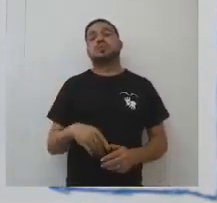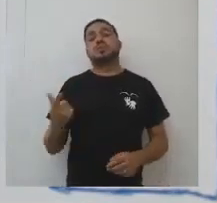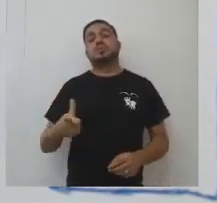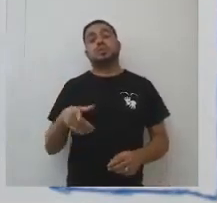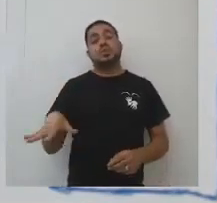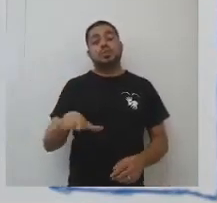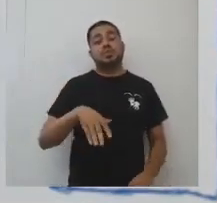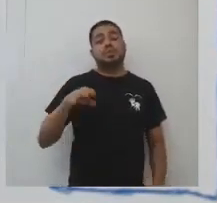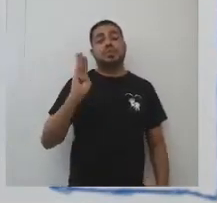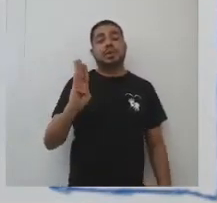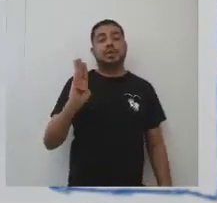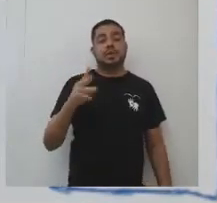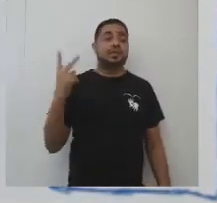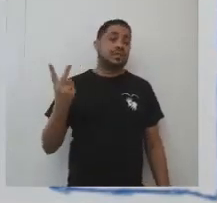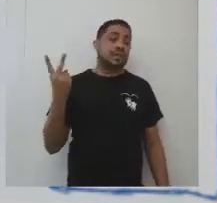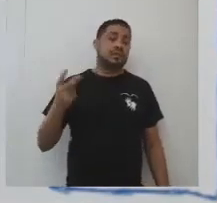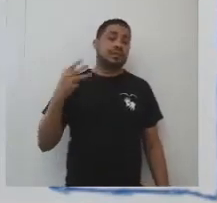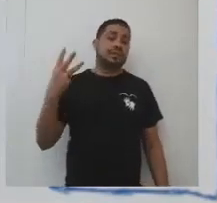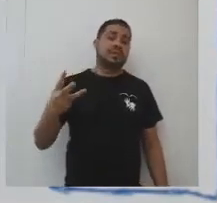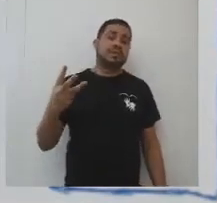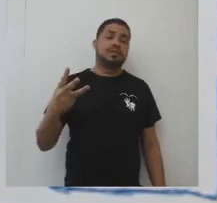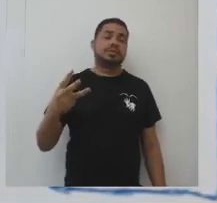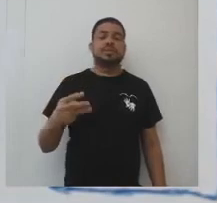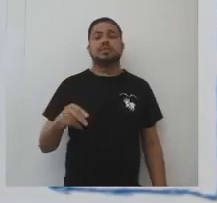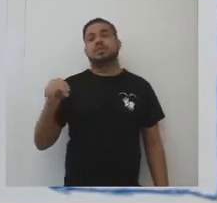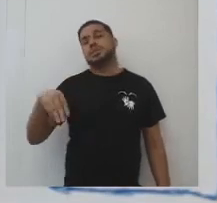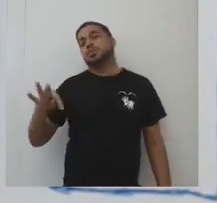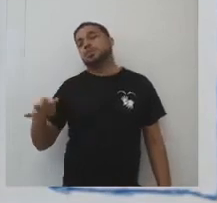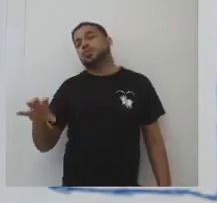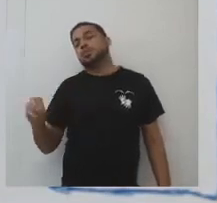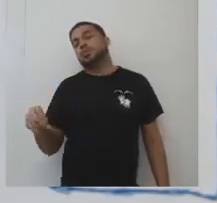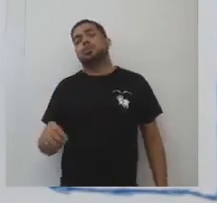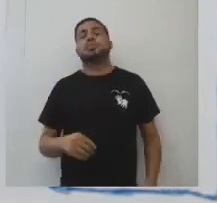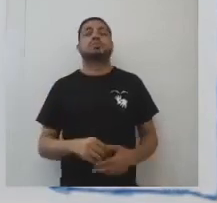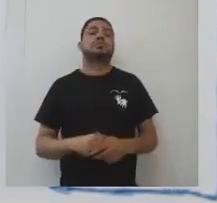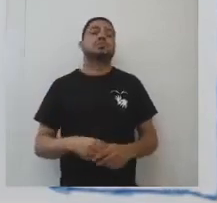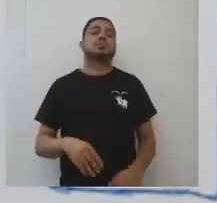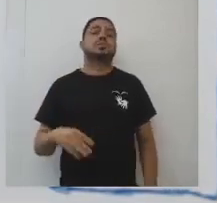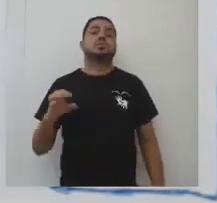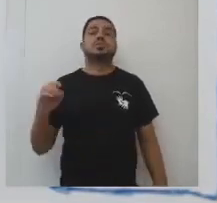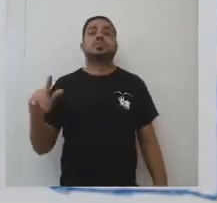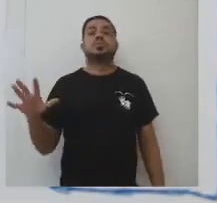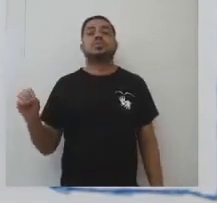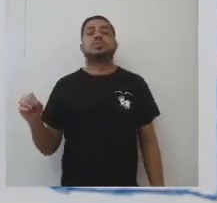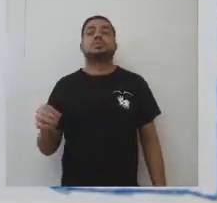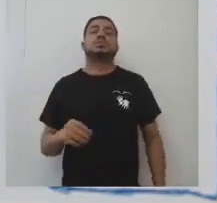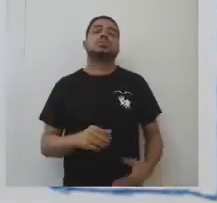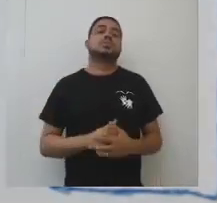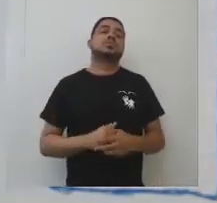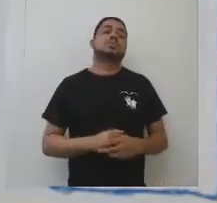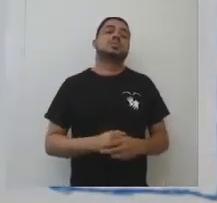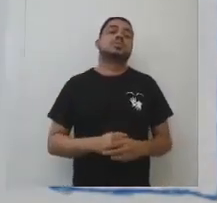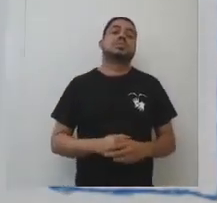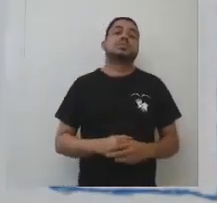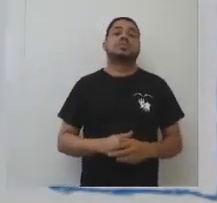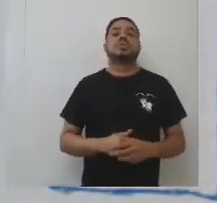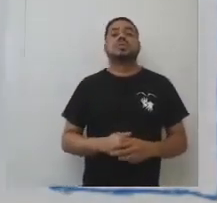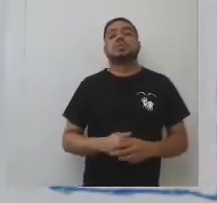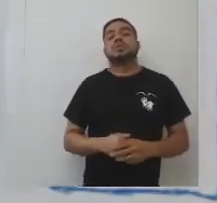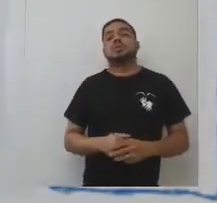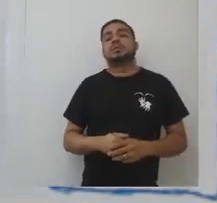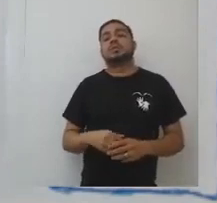cujo valor vale 3 newton por coulomb. Que eles são ortogonais.